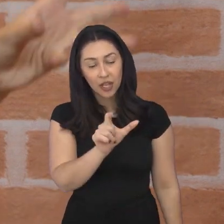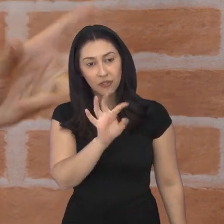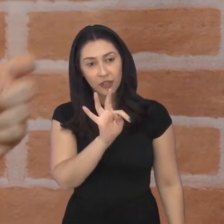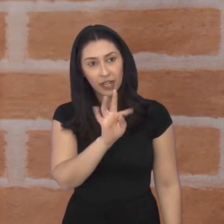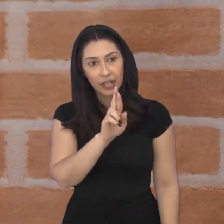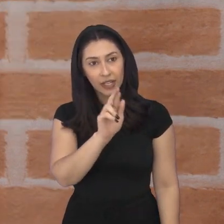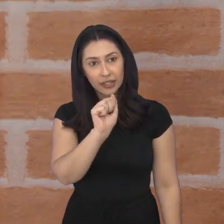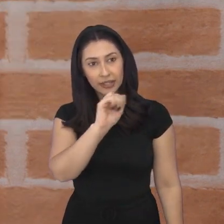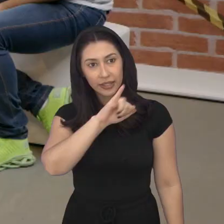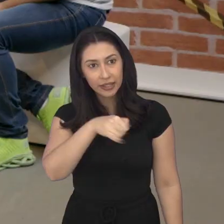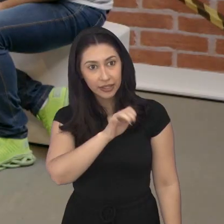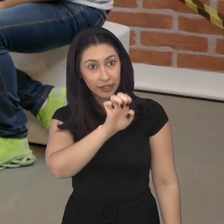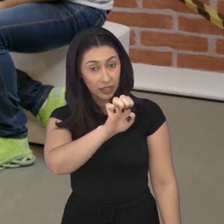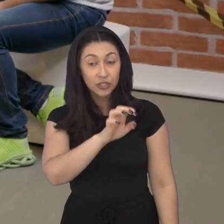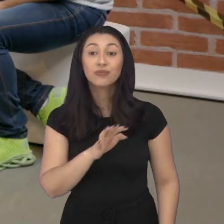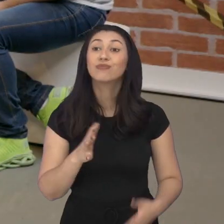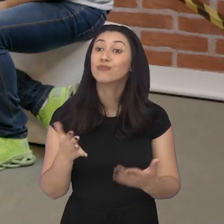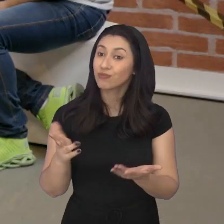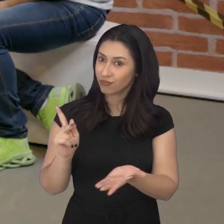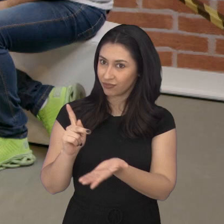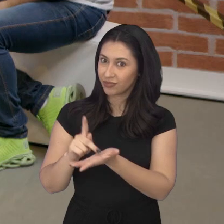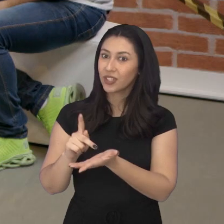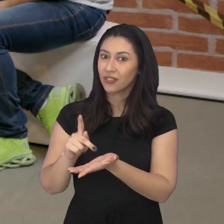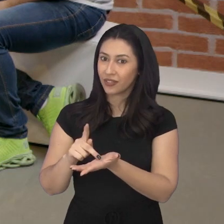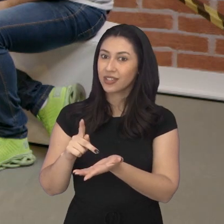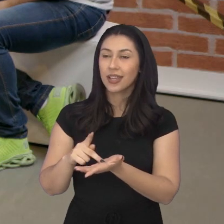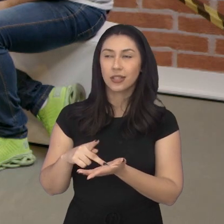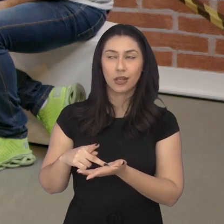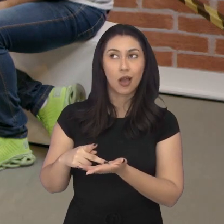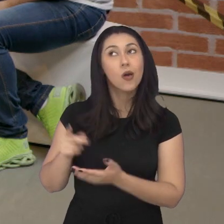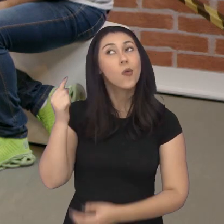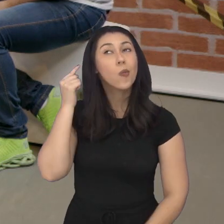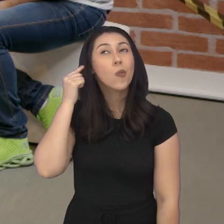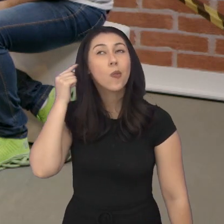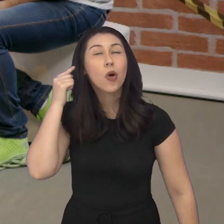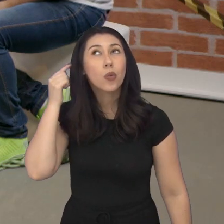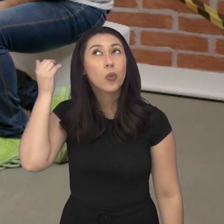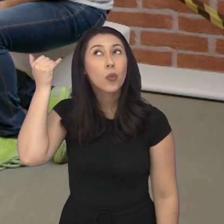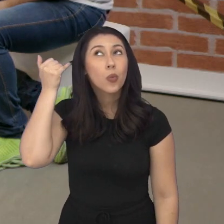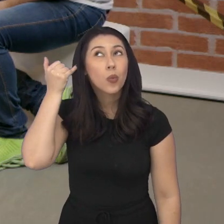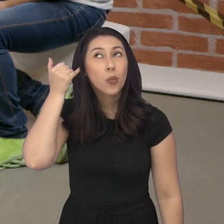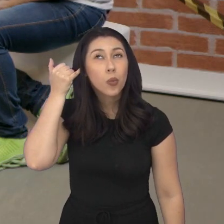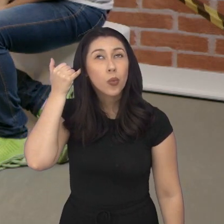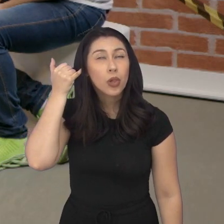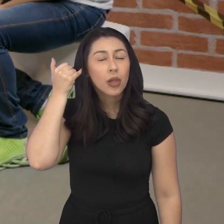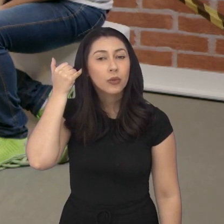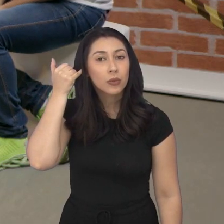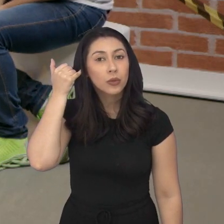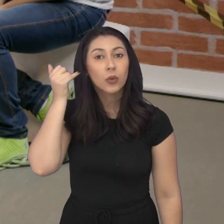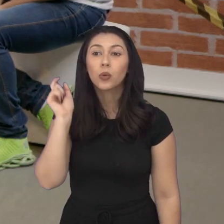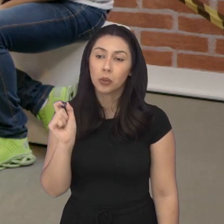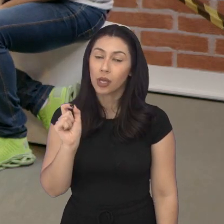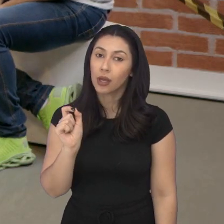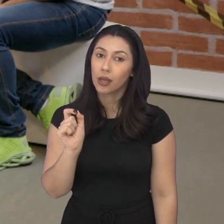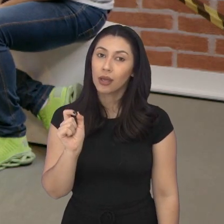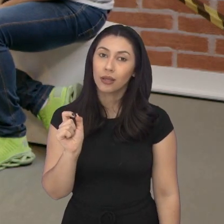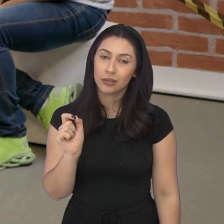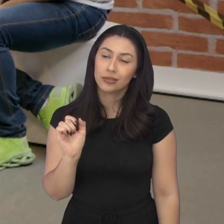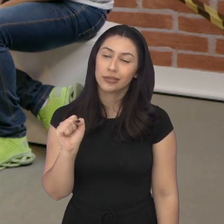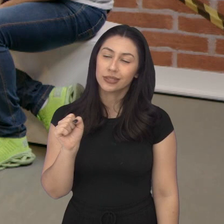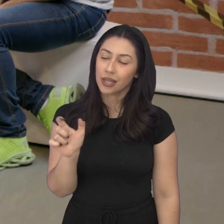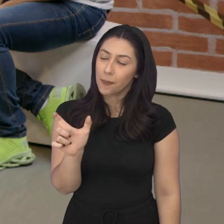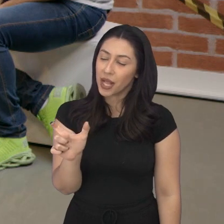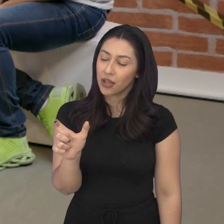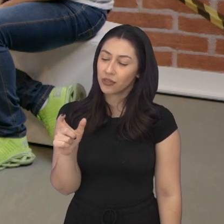traje esportivo. Realmente, nós temos uma informação aqui, da voz de Nosso Senhor Deus, que está falando aqui comigo, que diz que realmente é